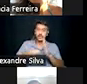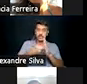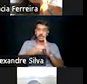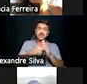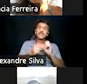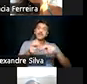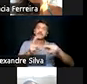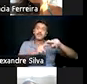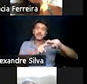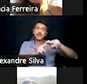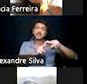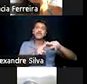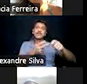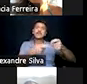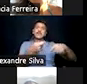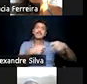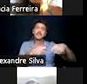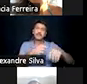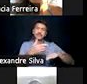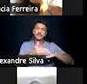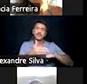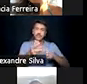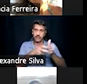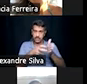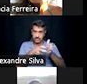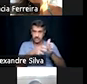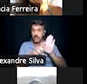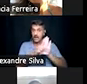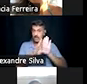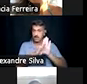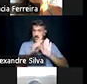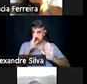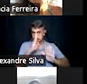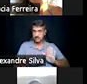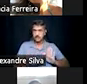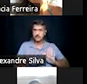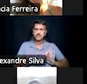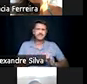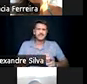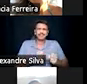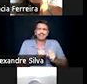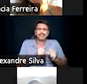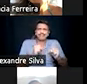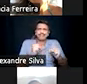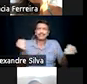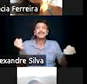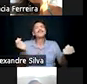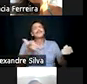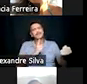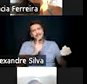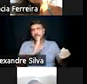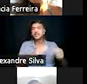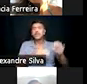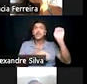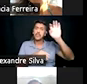lhe prender como um traficante de fósseis. Que é algo inacreditável. Na Europa,